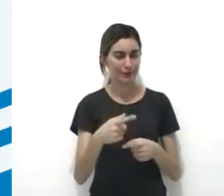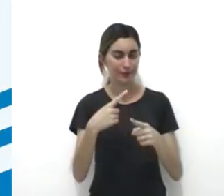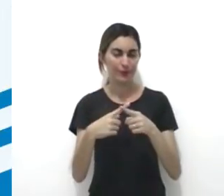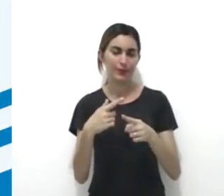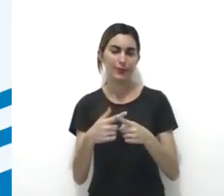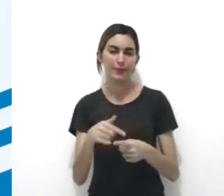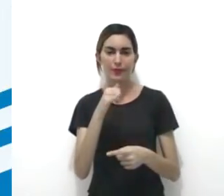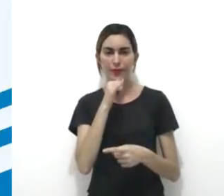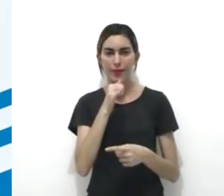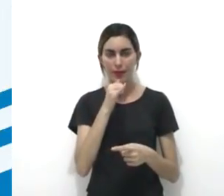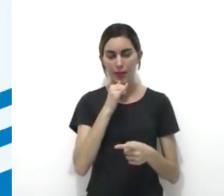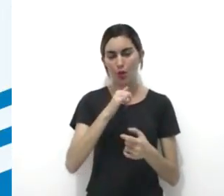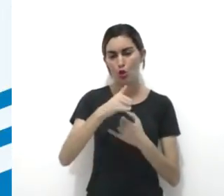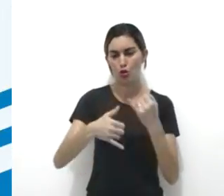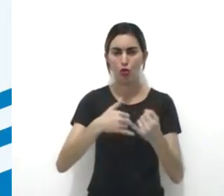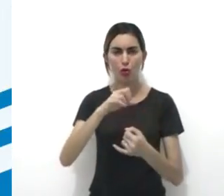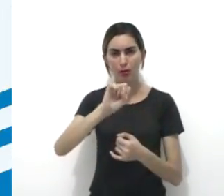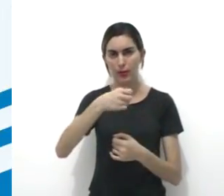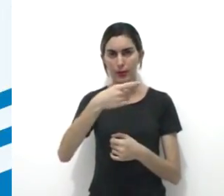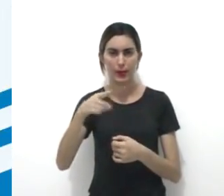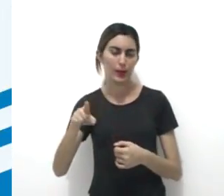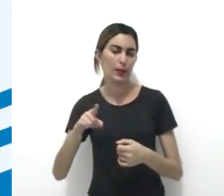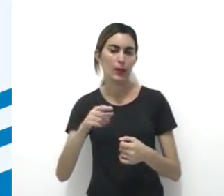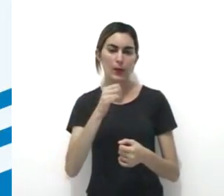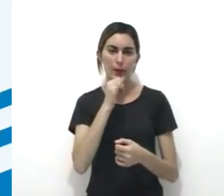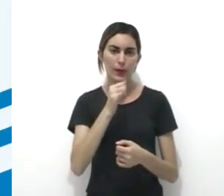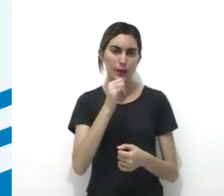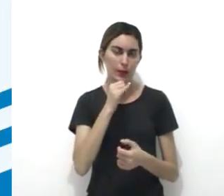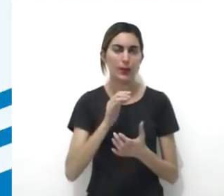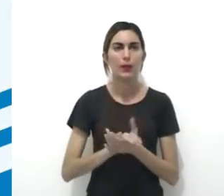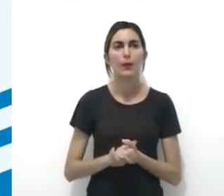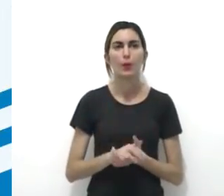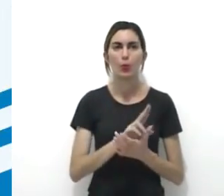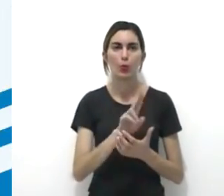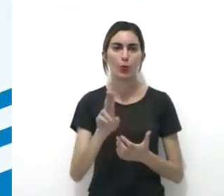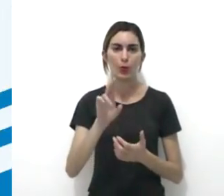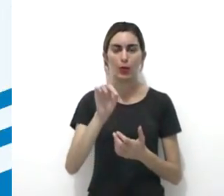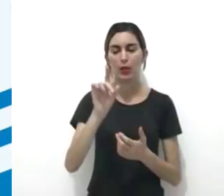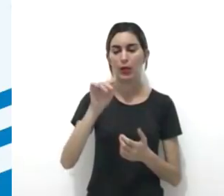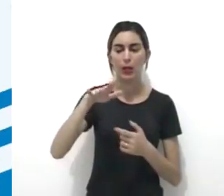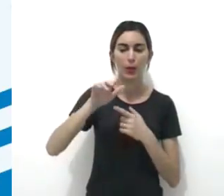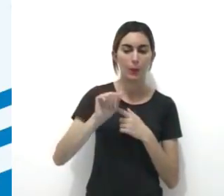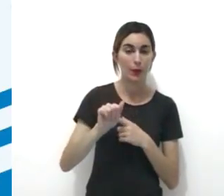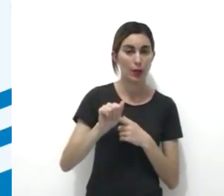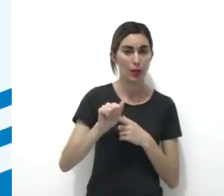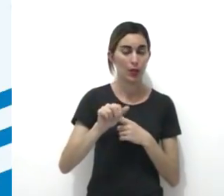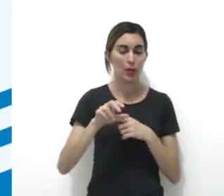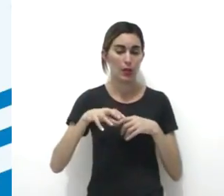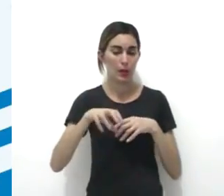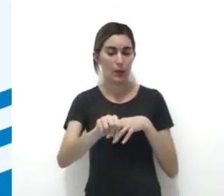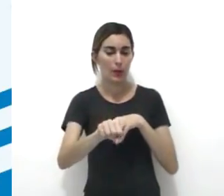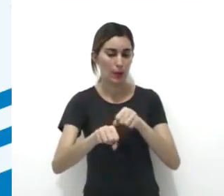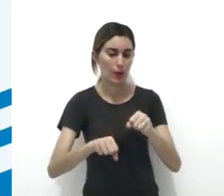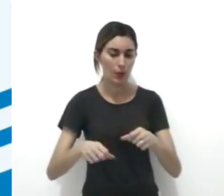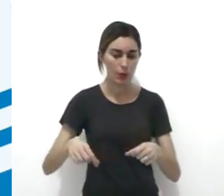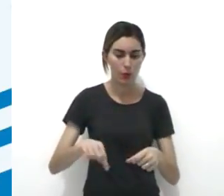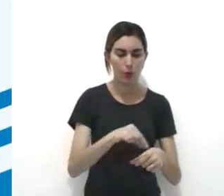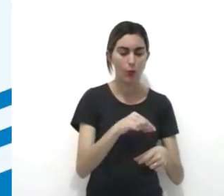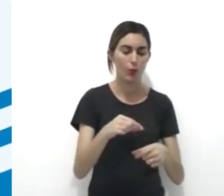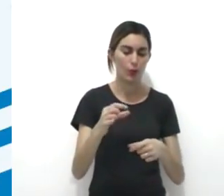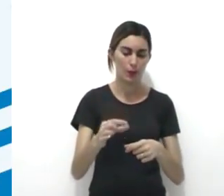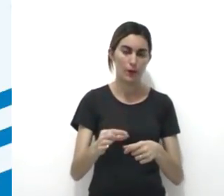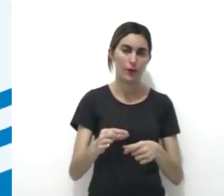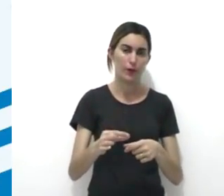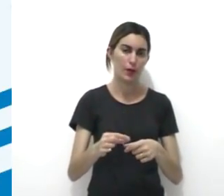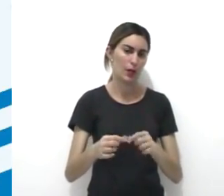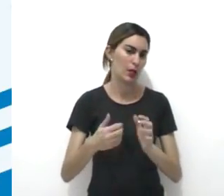interessante porque, por exemplo, em jogos de salão, como por exemplo o jogo de salão chamado dama, na captura, a